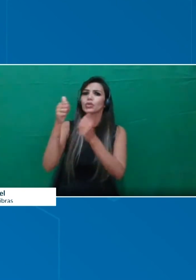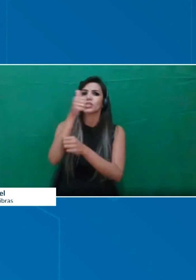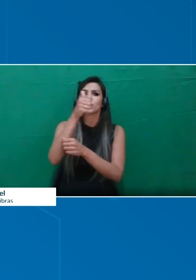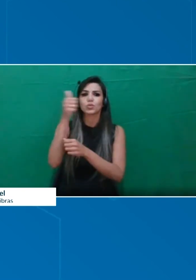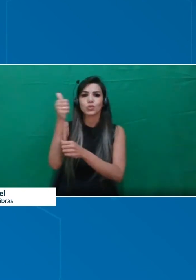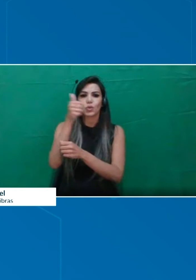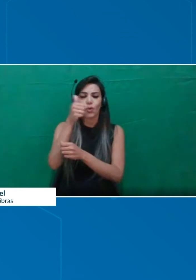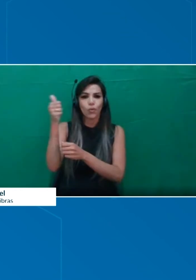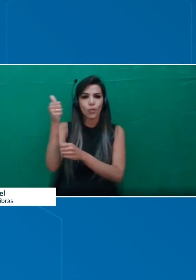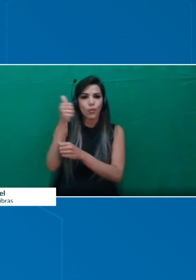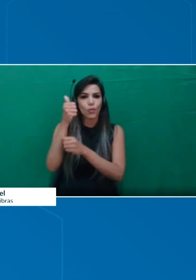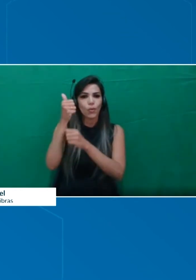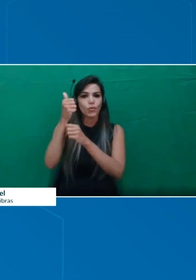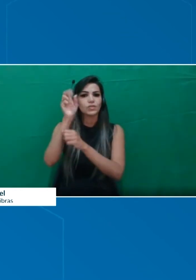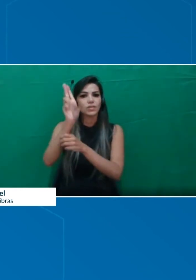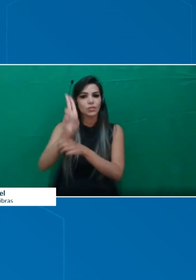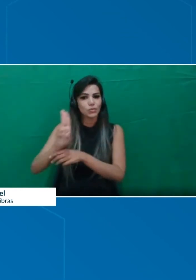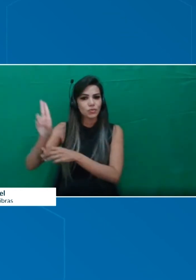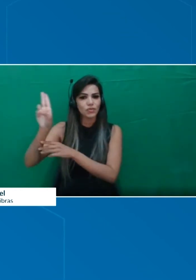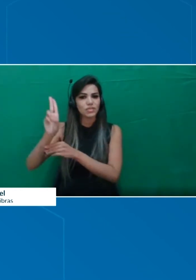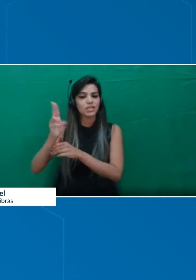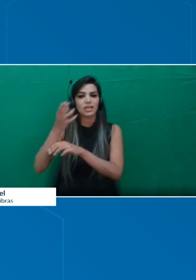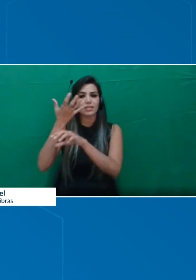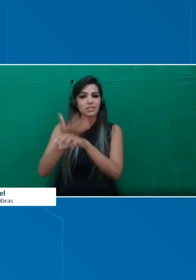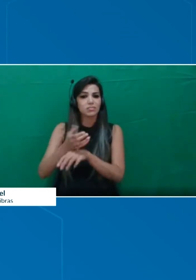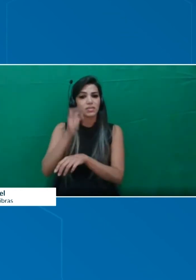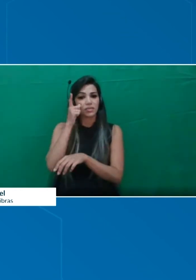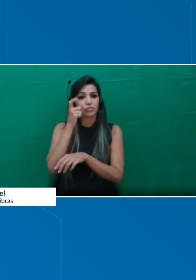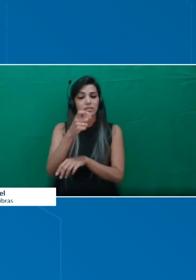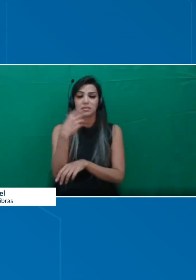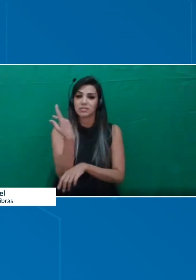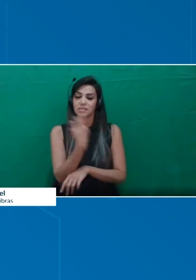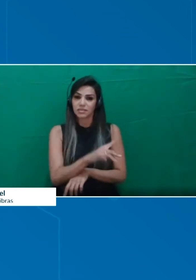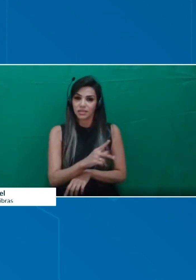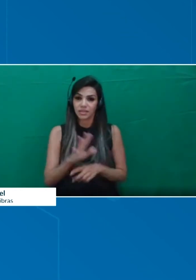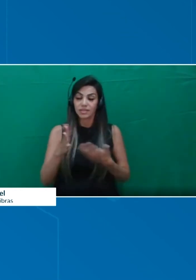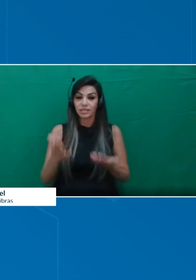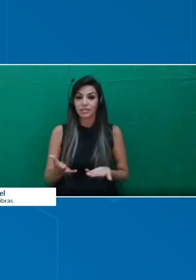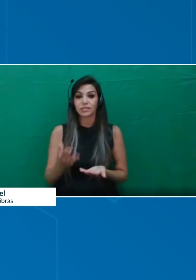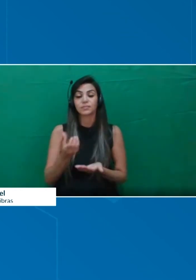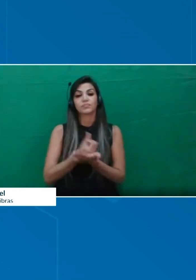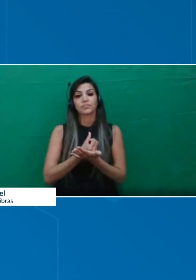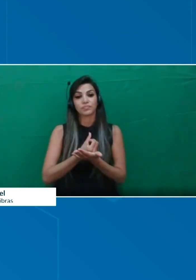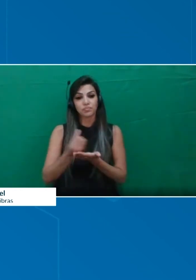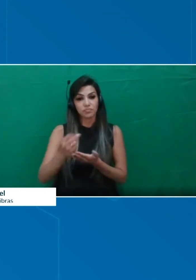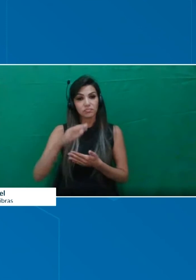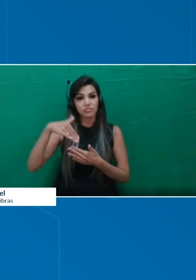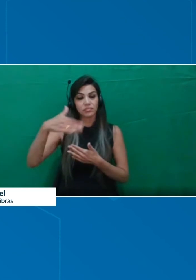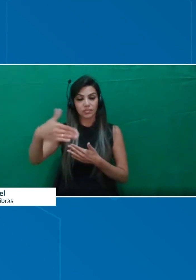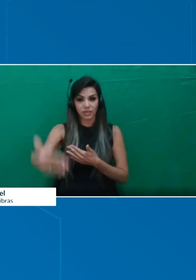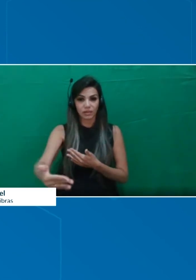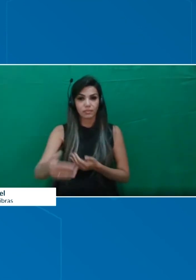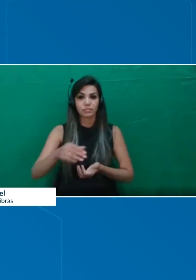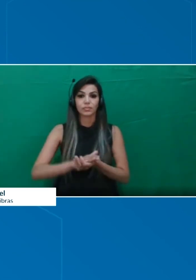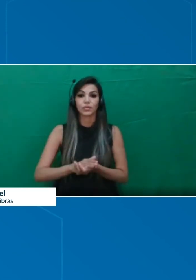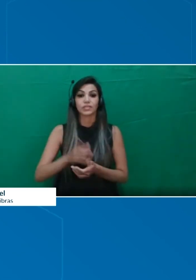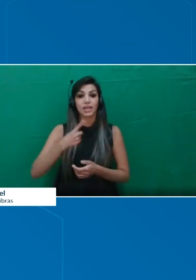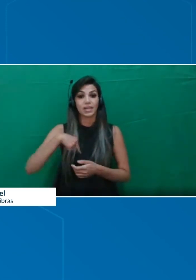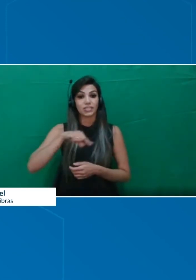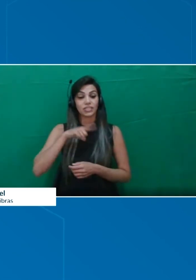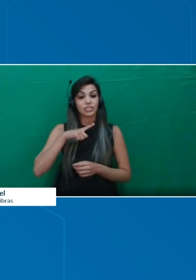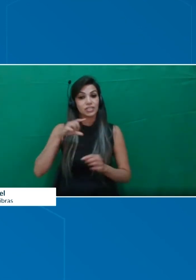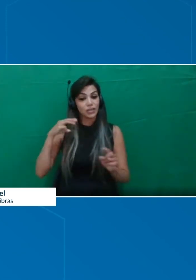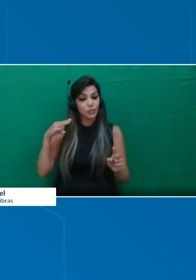E para o segundo semestre de 2021 e para os semestres subsequentes, a nossa meta